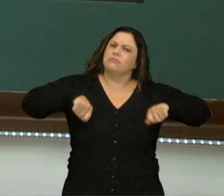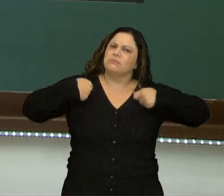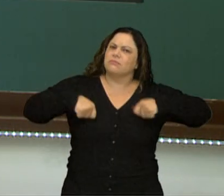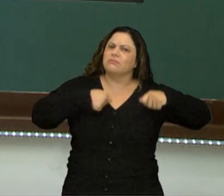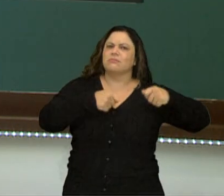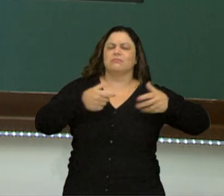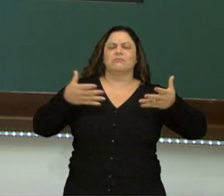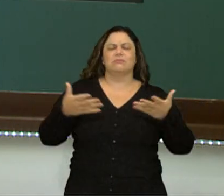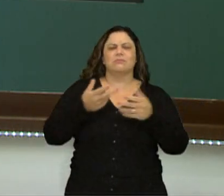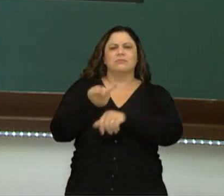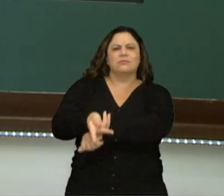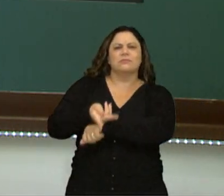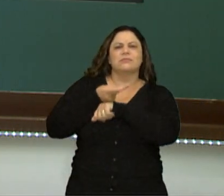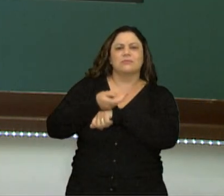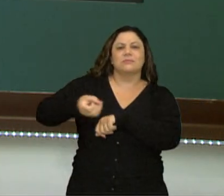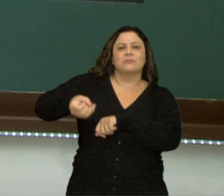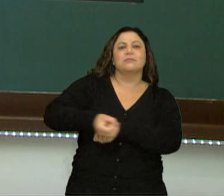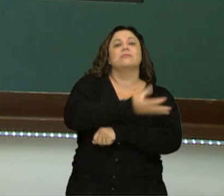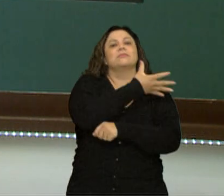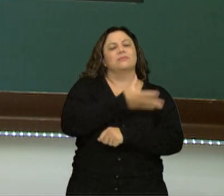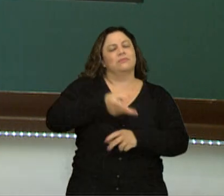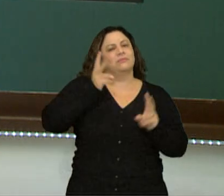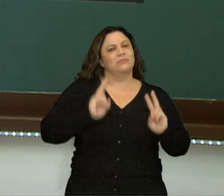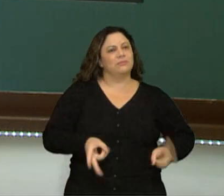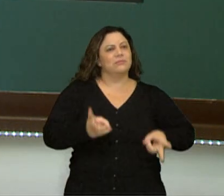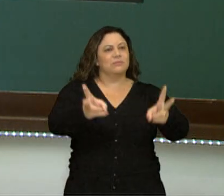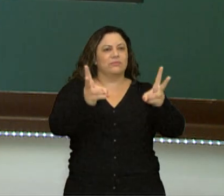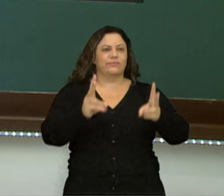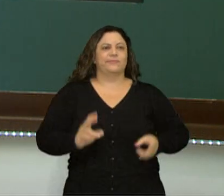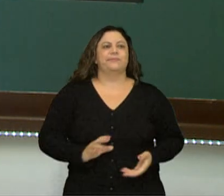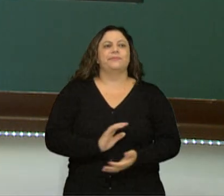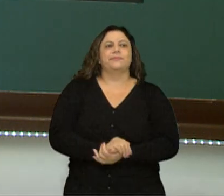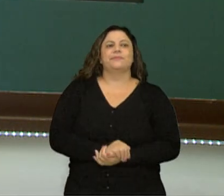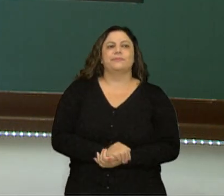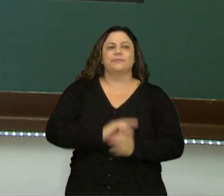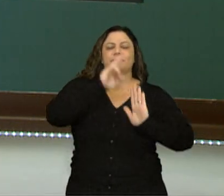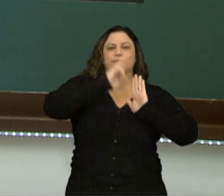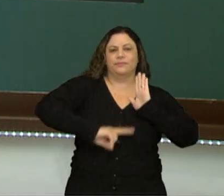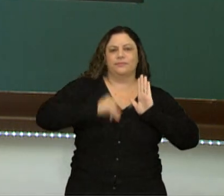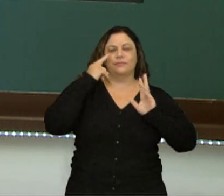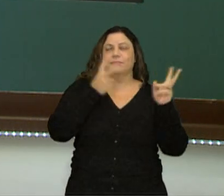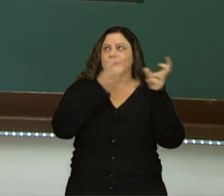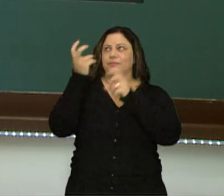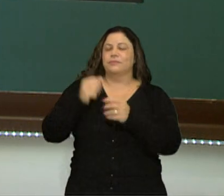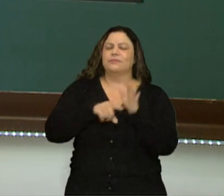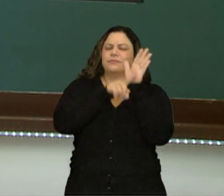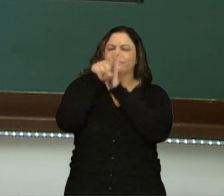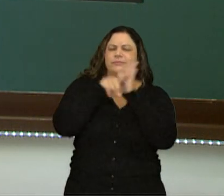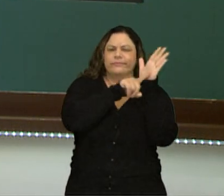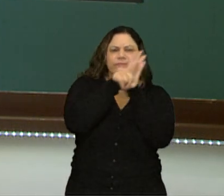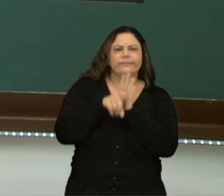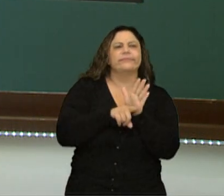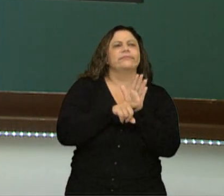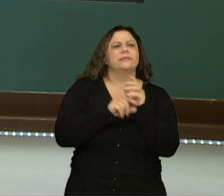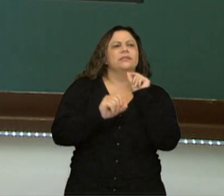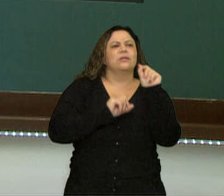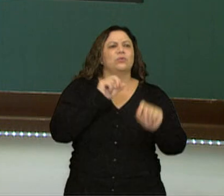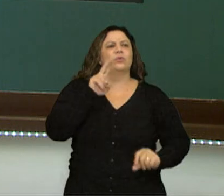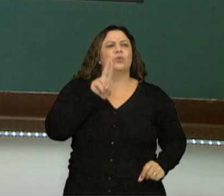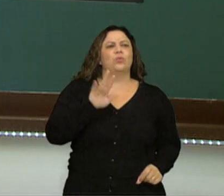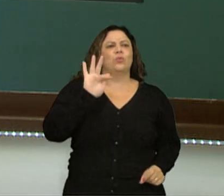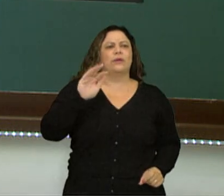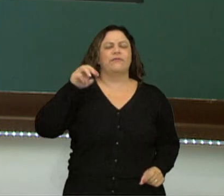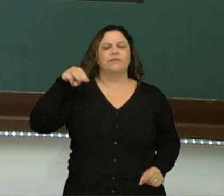nós buscarmos algo novo sempre, né? O pesquisador da UFMG, Paulo César